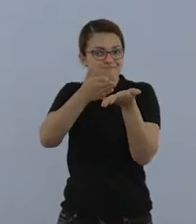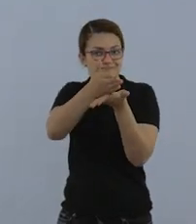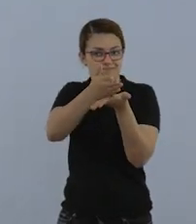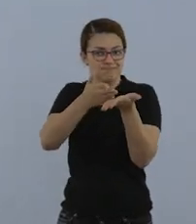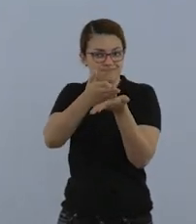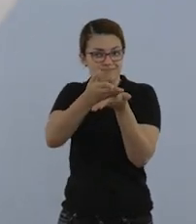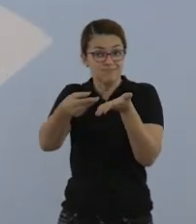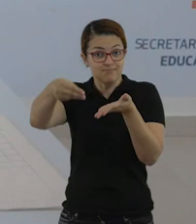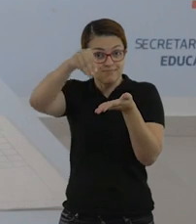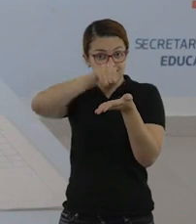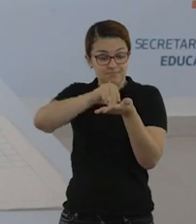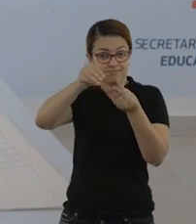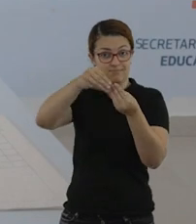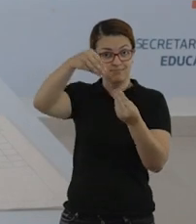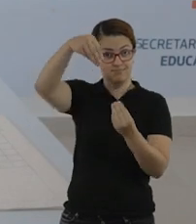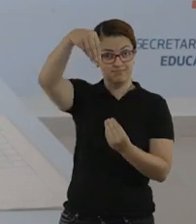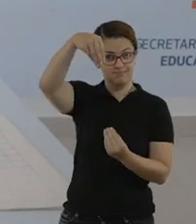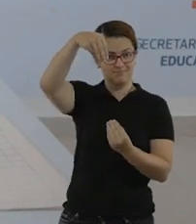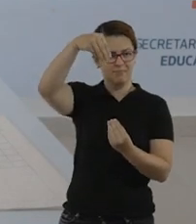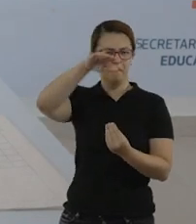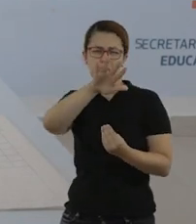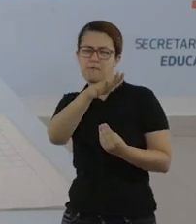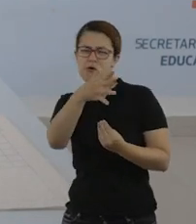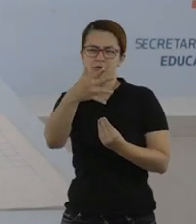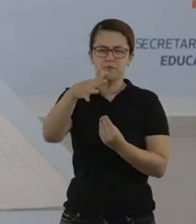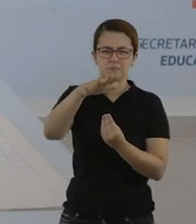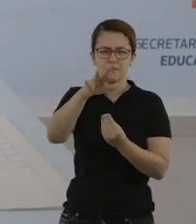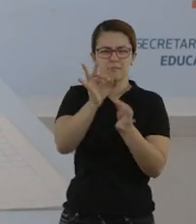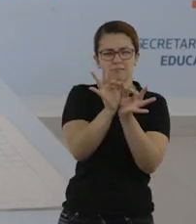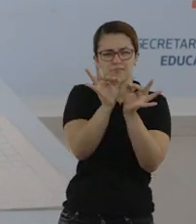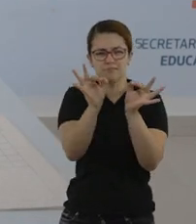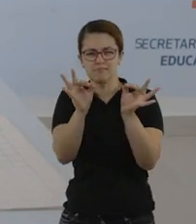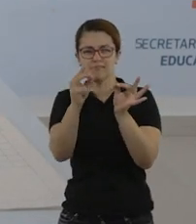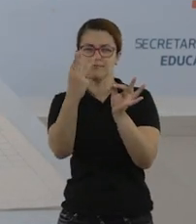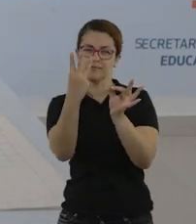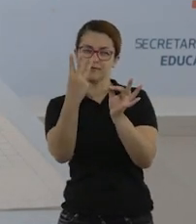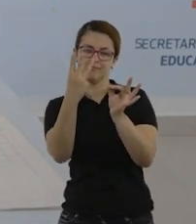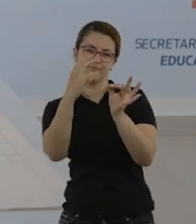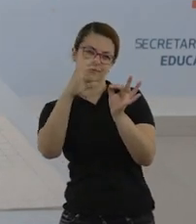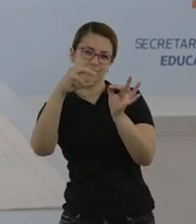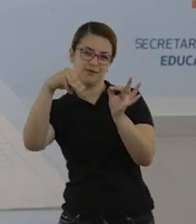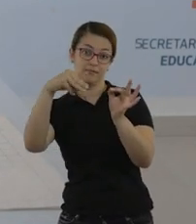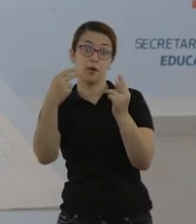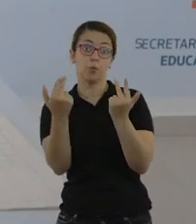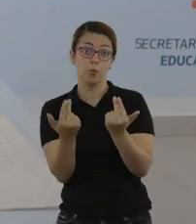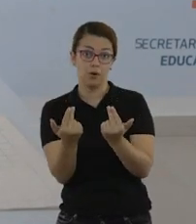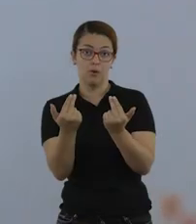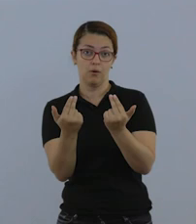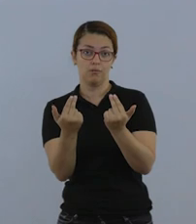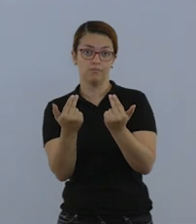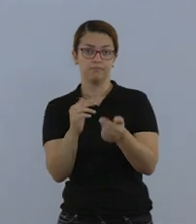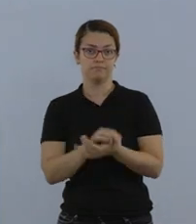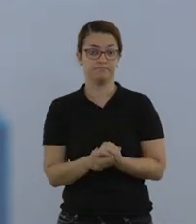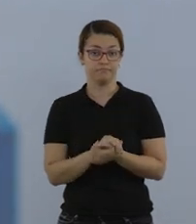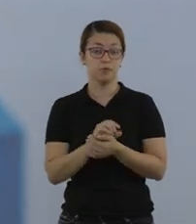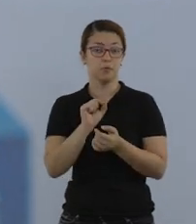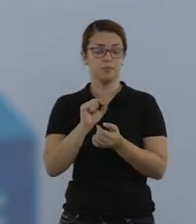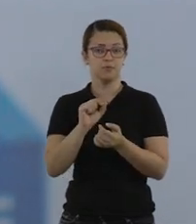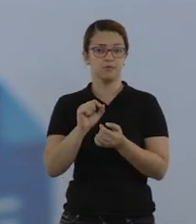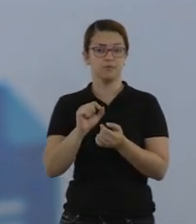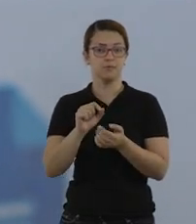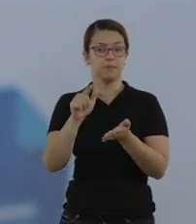essa folha ao meio, nós vamos fazer coluninhas mais ou menos de 3 centímetros. Assim, ó, dessa forma. Eu deixei esse espaço